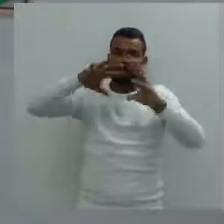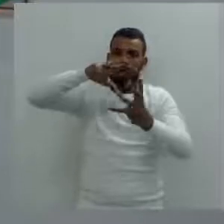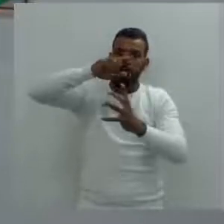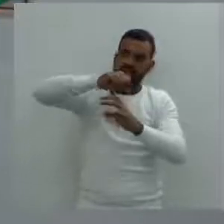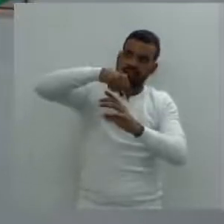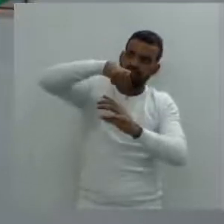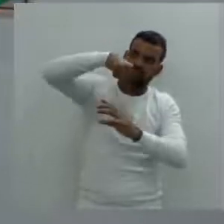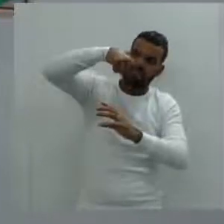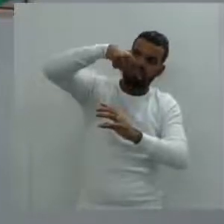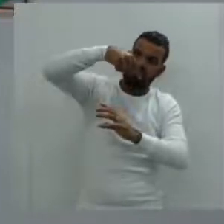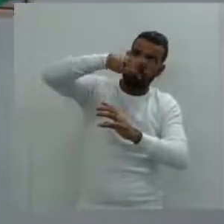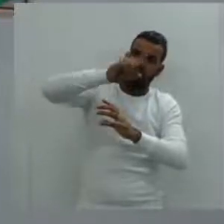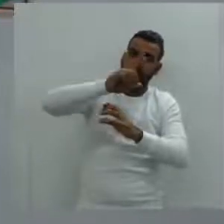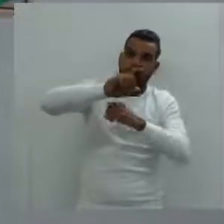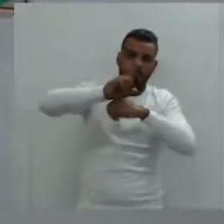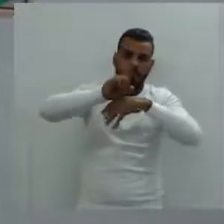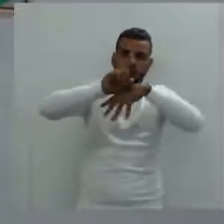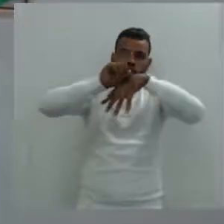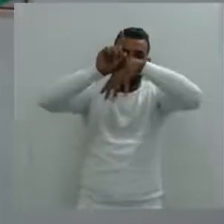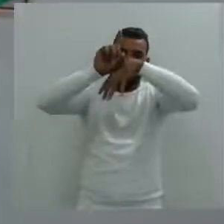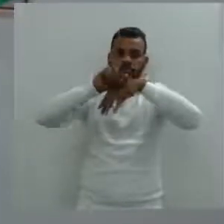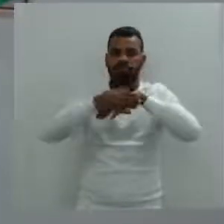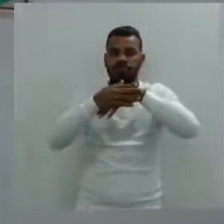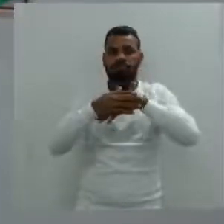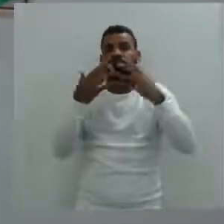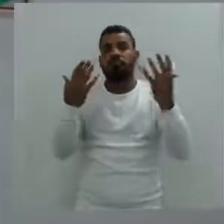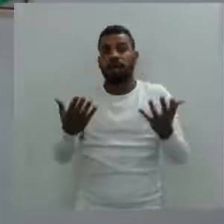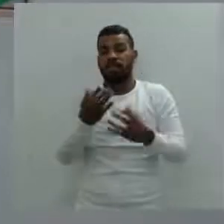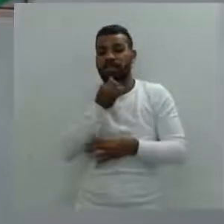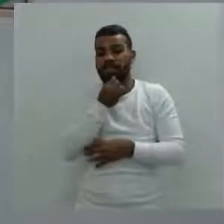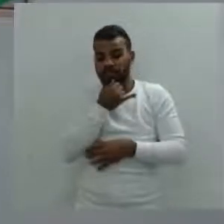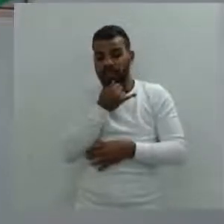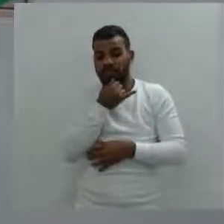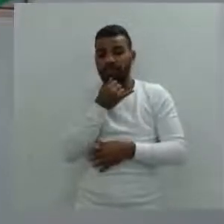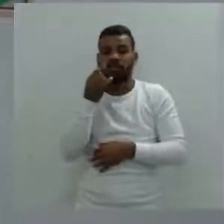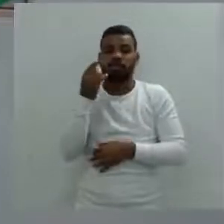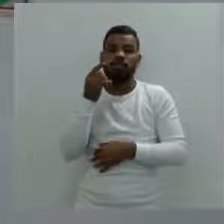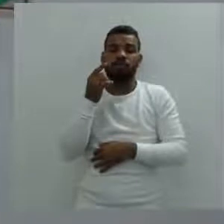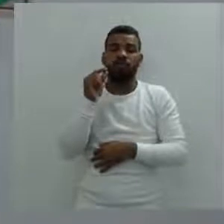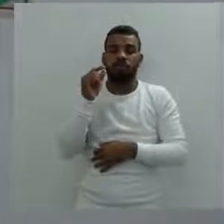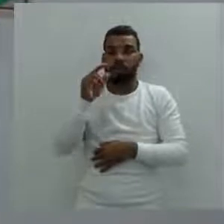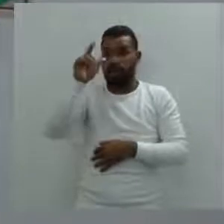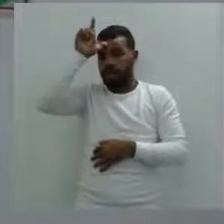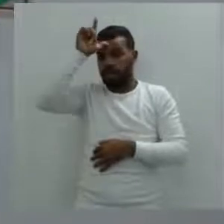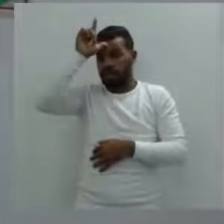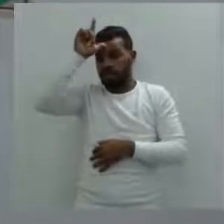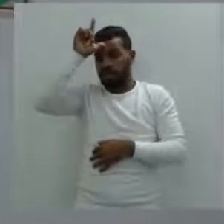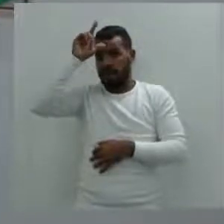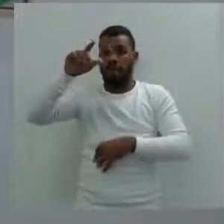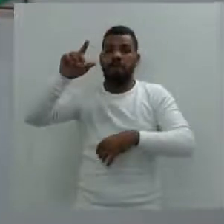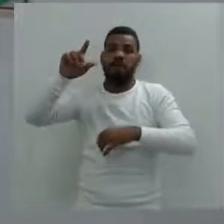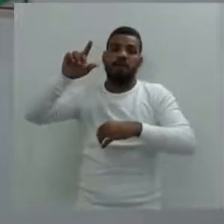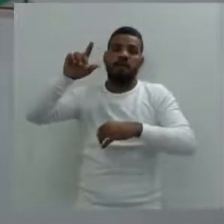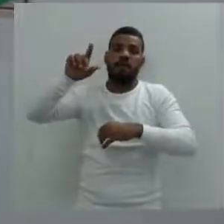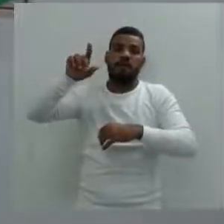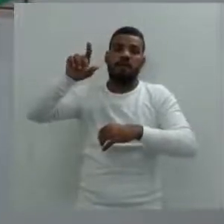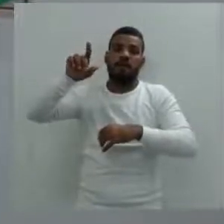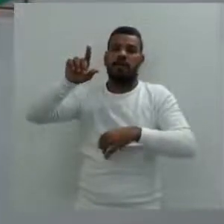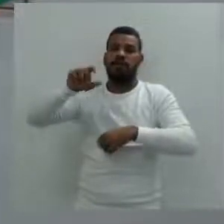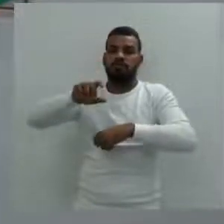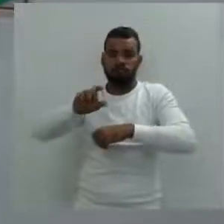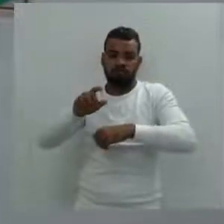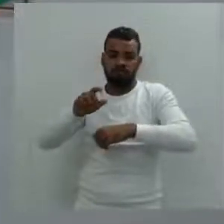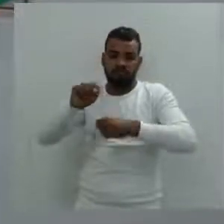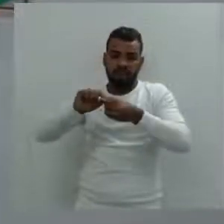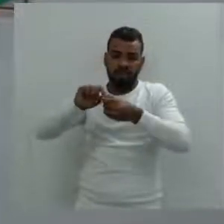então, infelizmente, a Alemanha com esse V2, ele bombardeava Londres, mas se